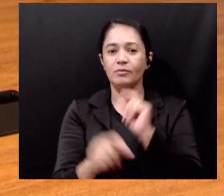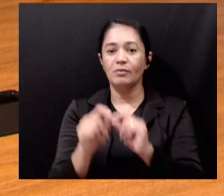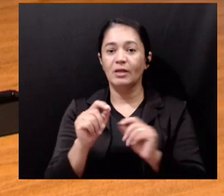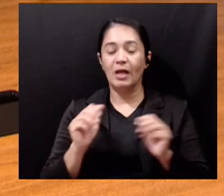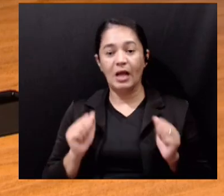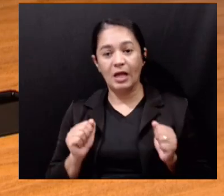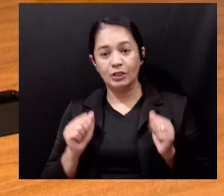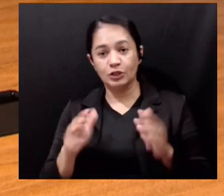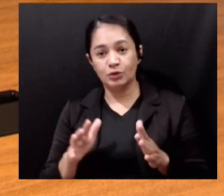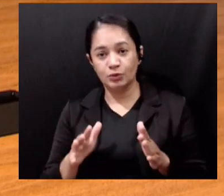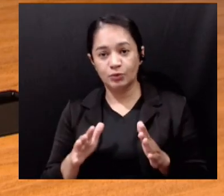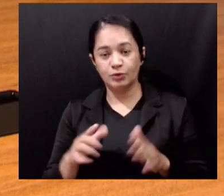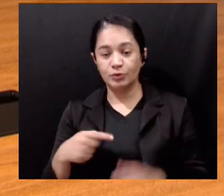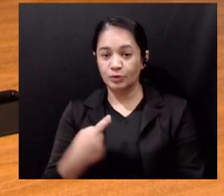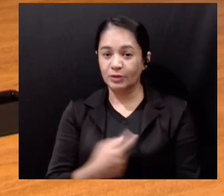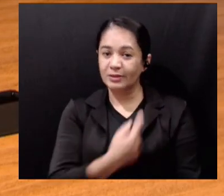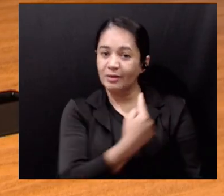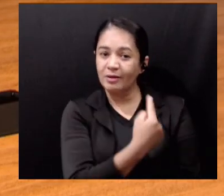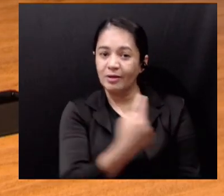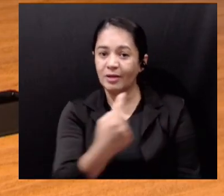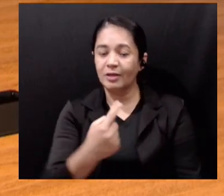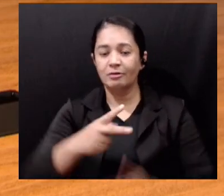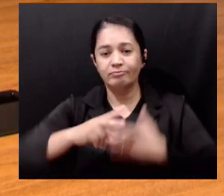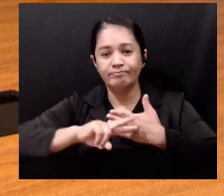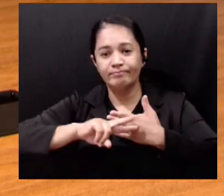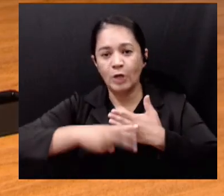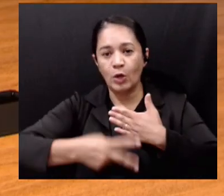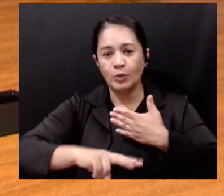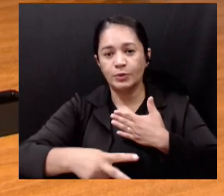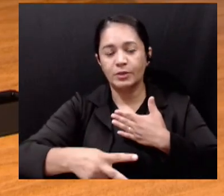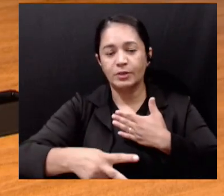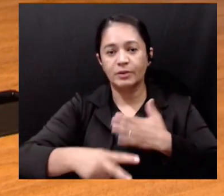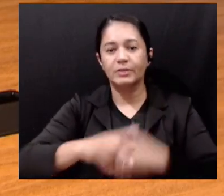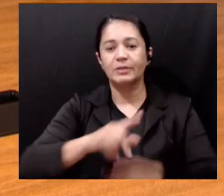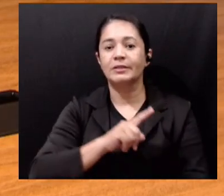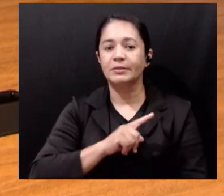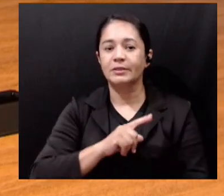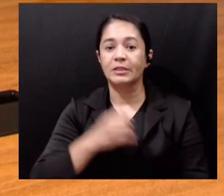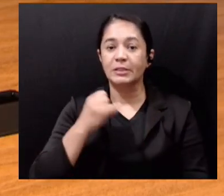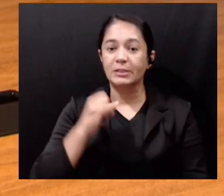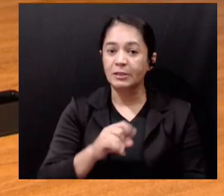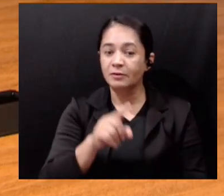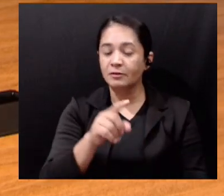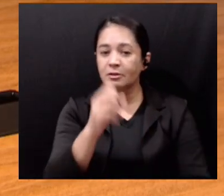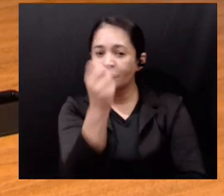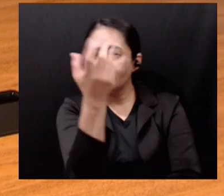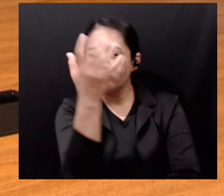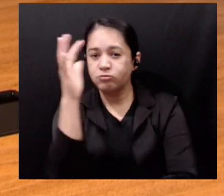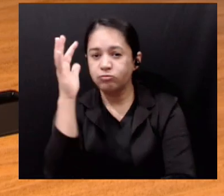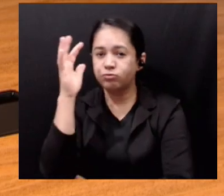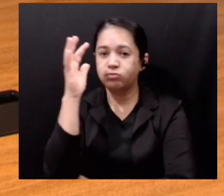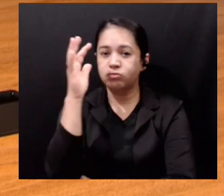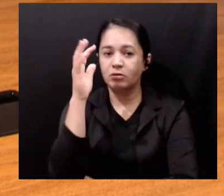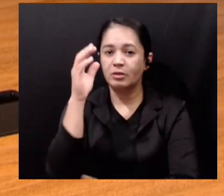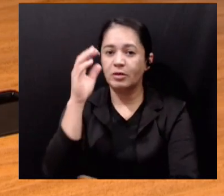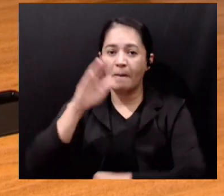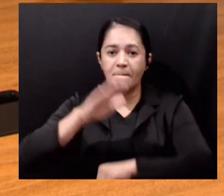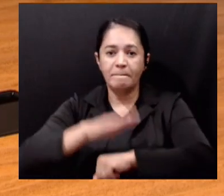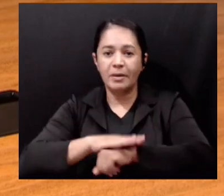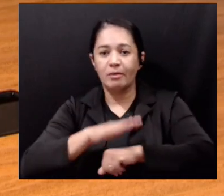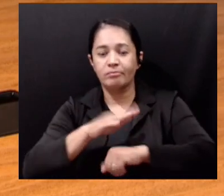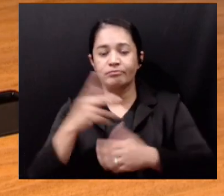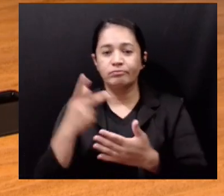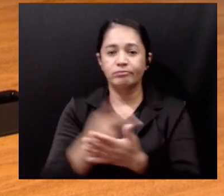esse é um dos grandes objetivos, então se você faz algo com as florestas, você vai impactar outras áreas, por exemplo. Com certeza. Então, inspirar